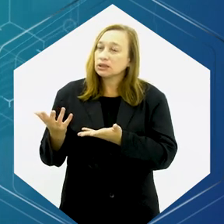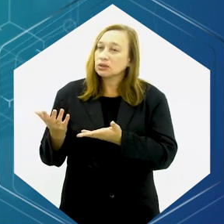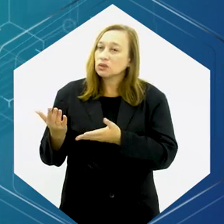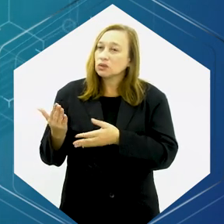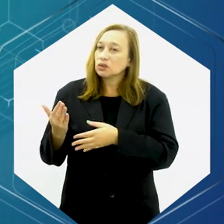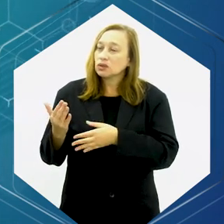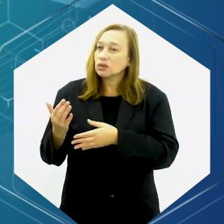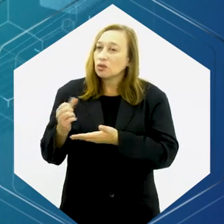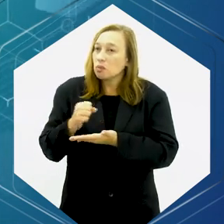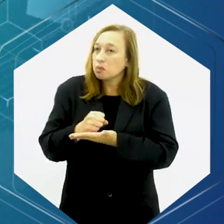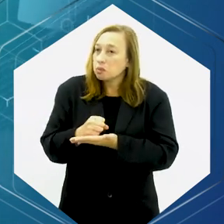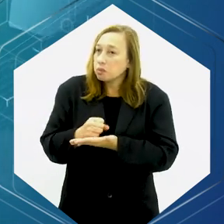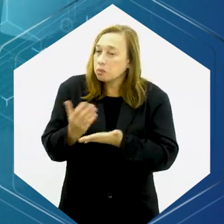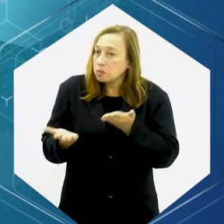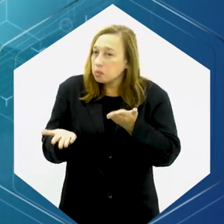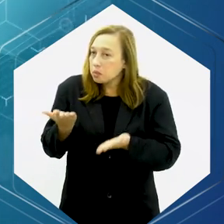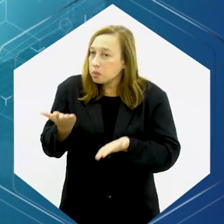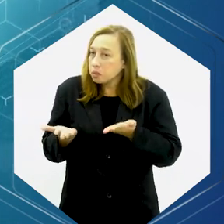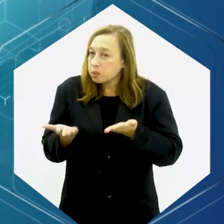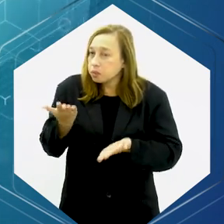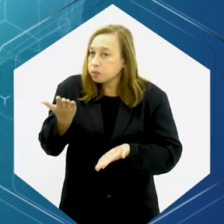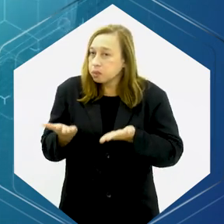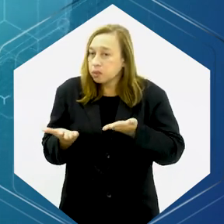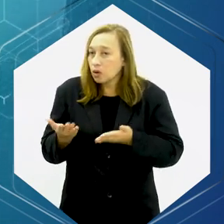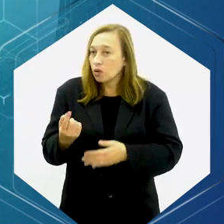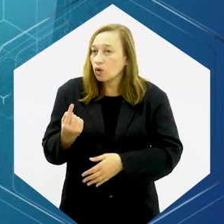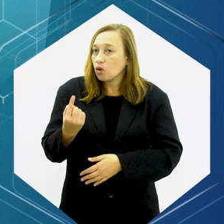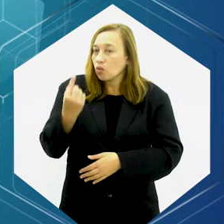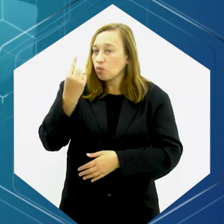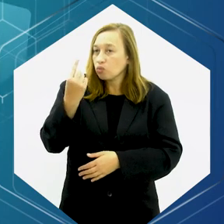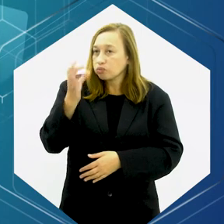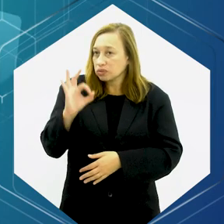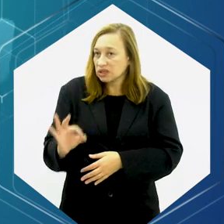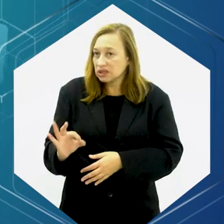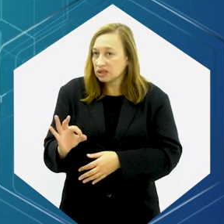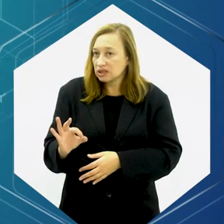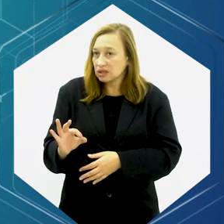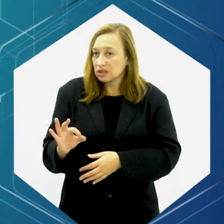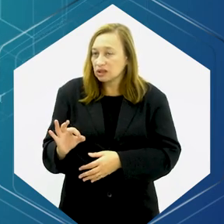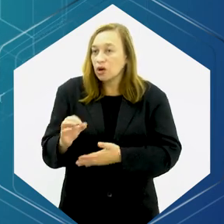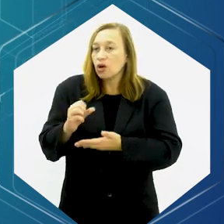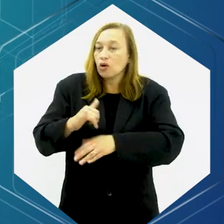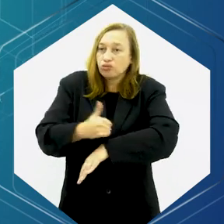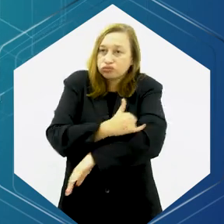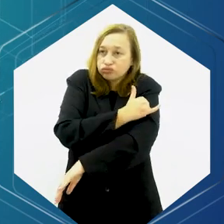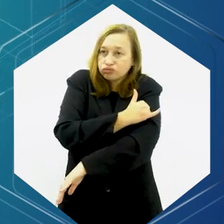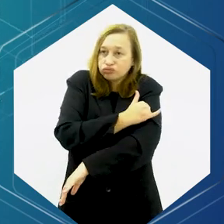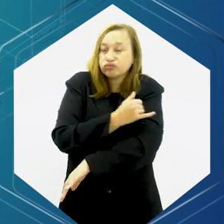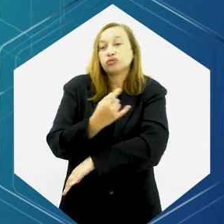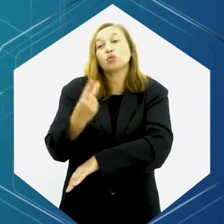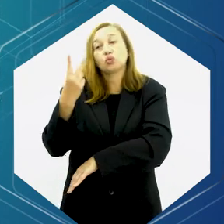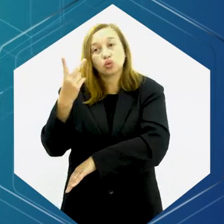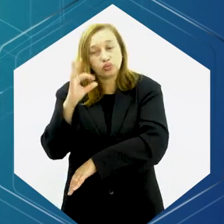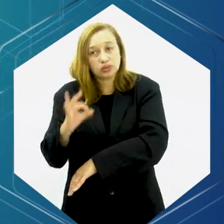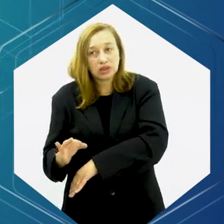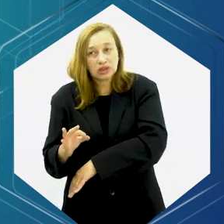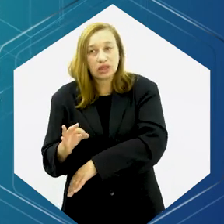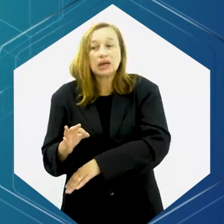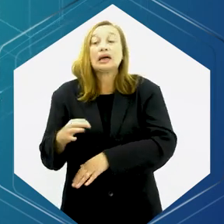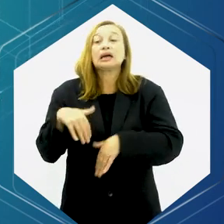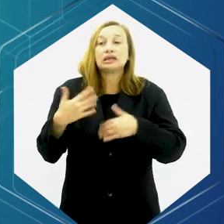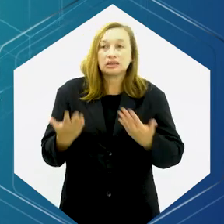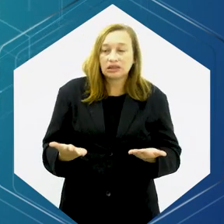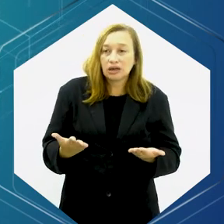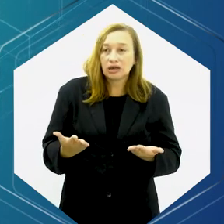ã excesso de peso acima de um viio padrão e a obesidade acima de dois desvios padrões